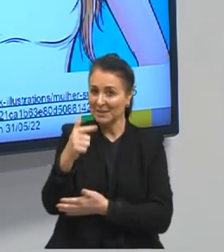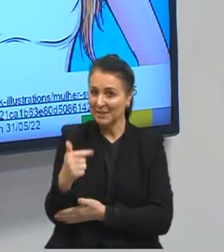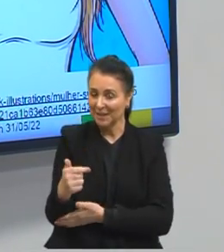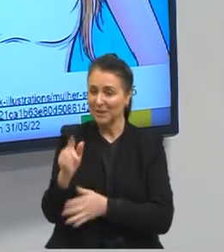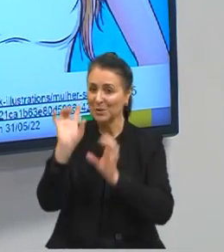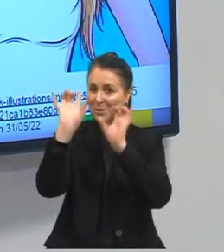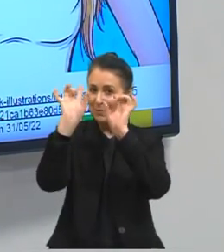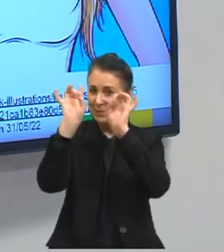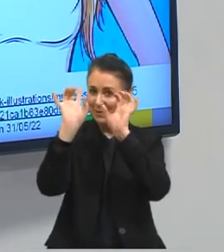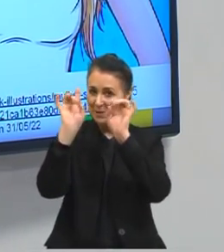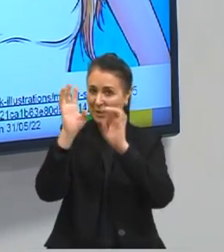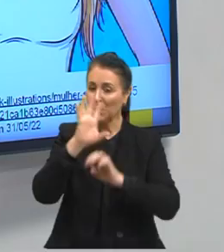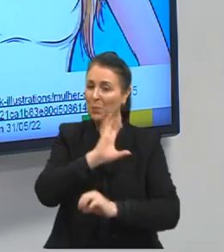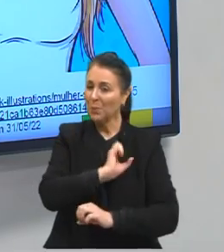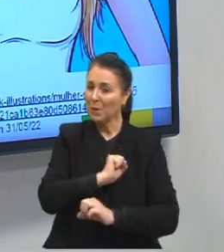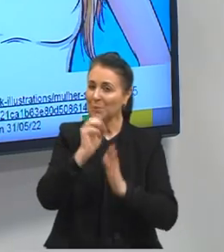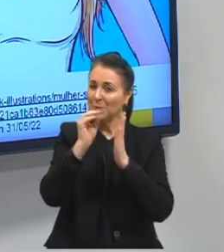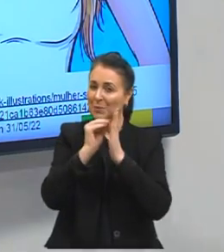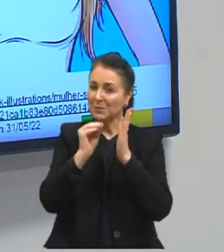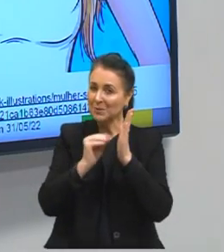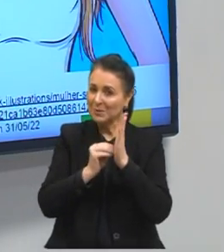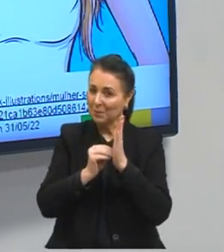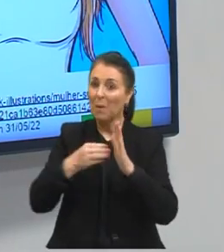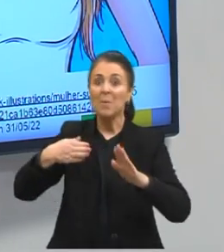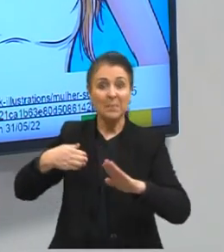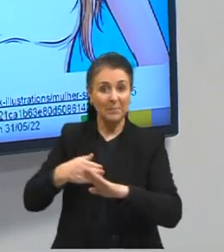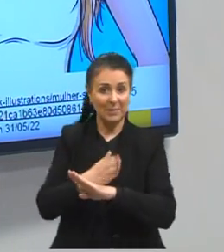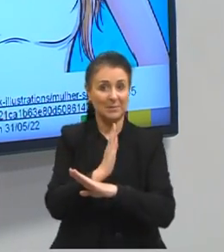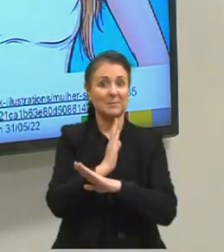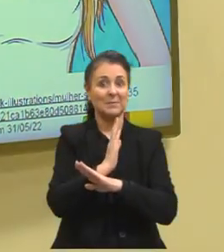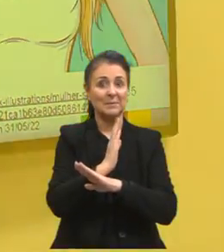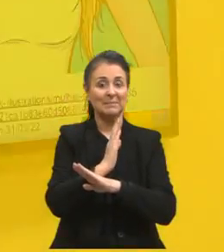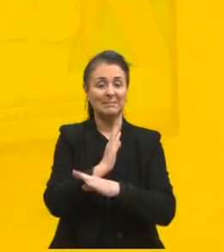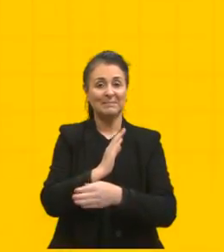porque eu amo esse conteúdo. E partiu passar.